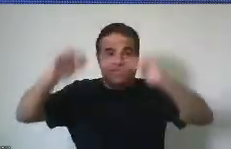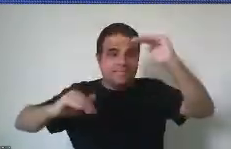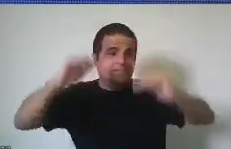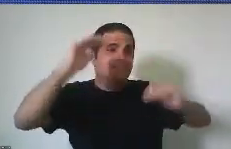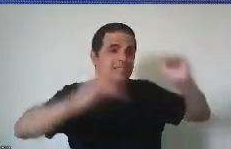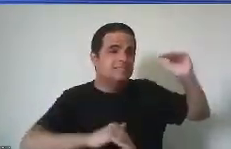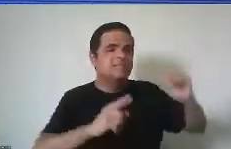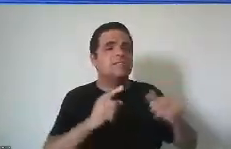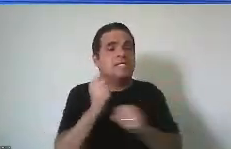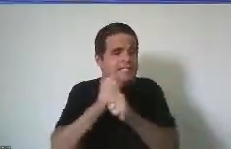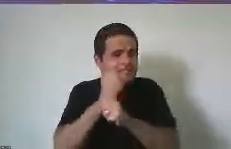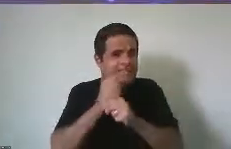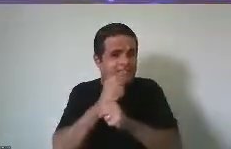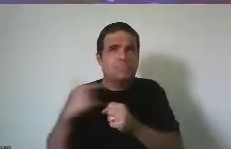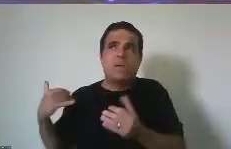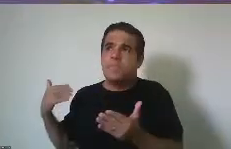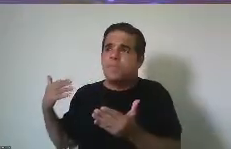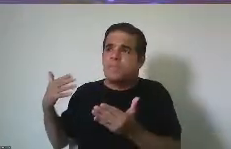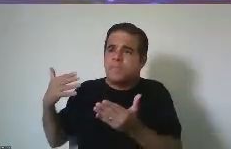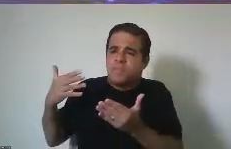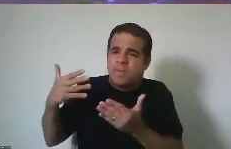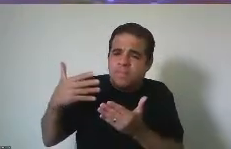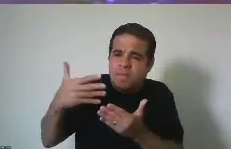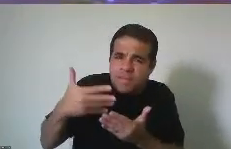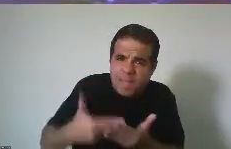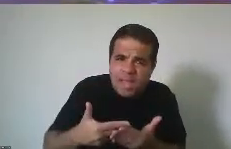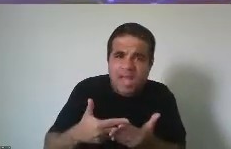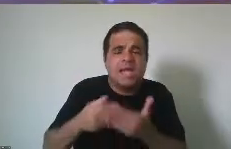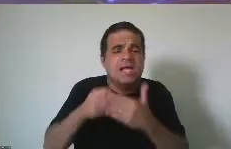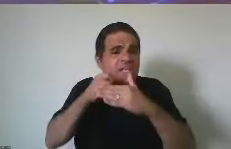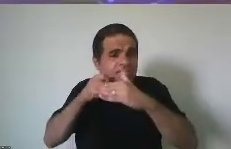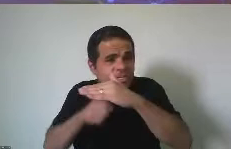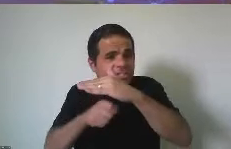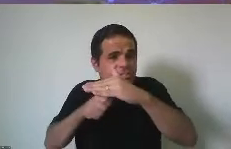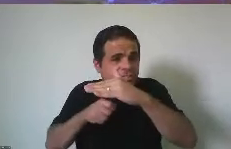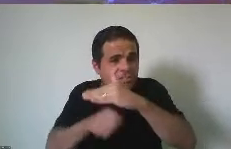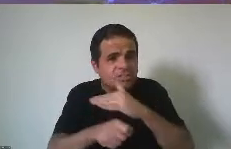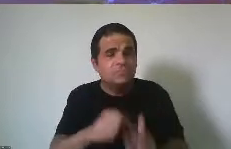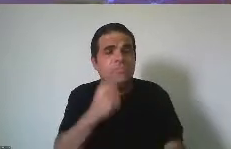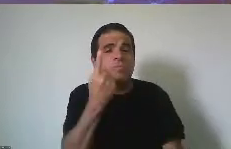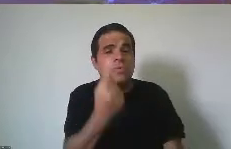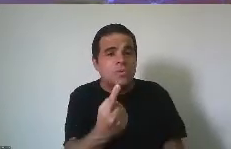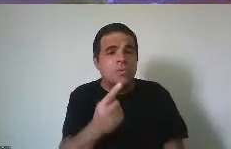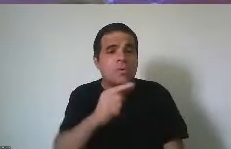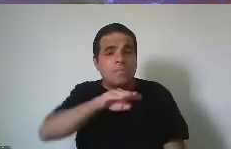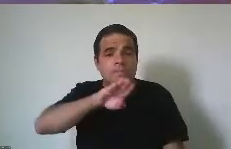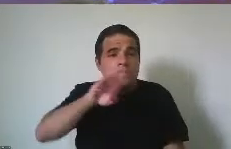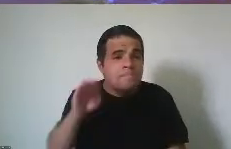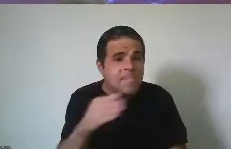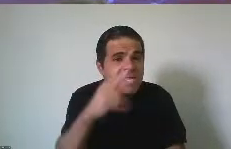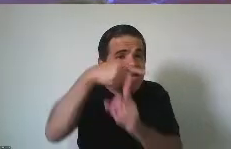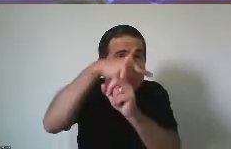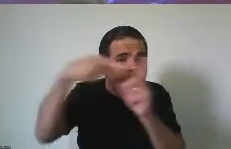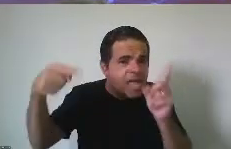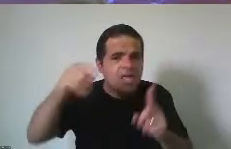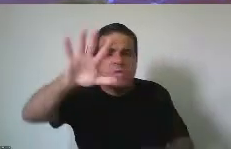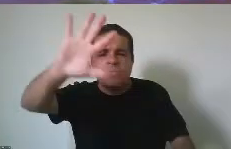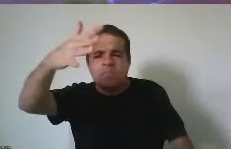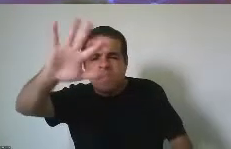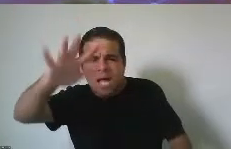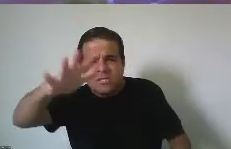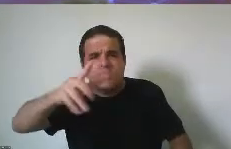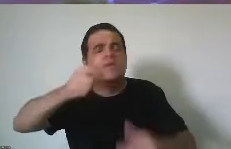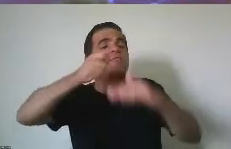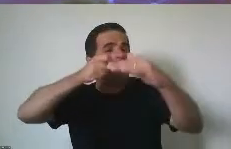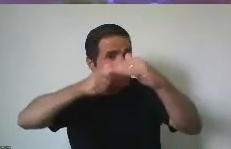investimos neste tipo de negócio um dia e meio mais ou menos e vamos investir